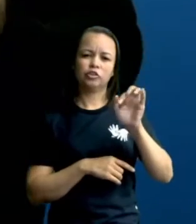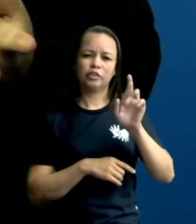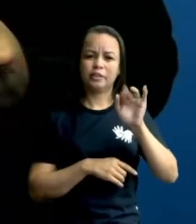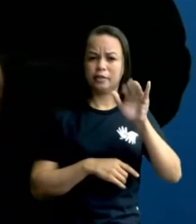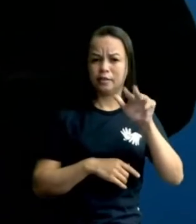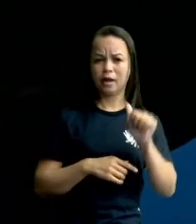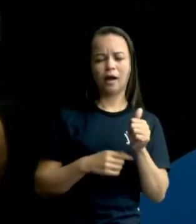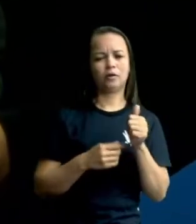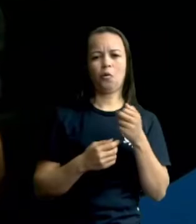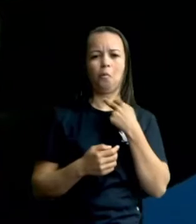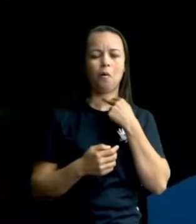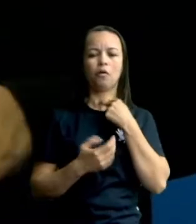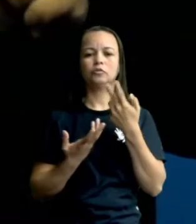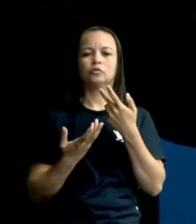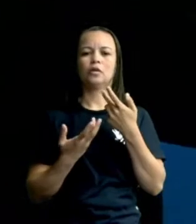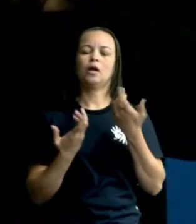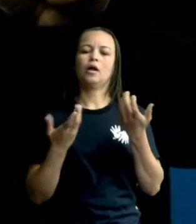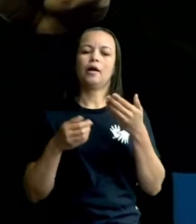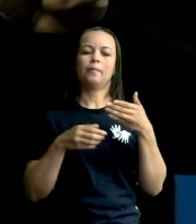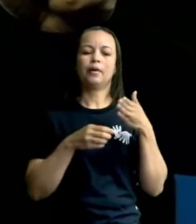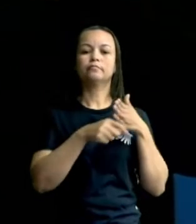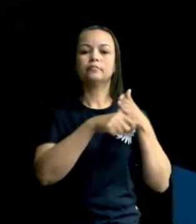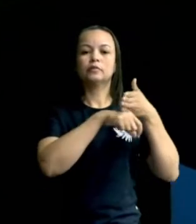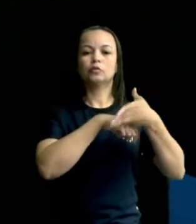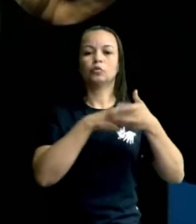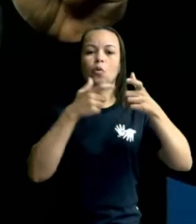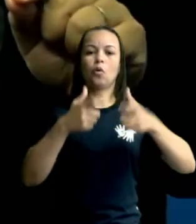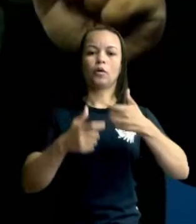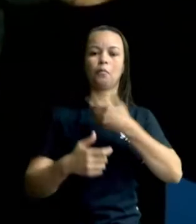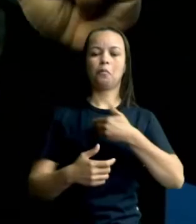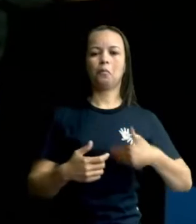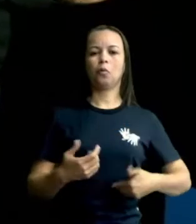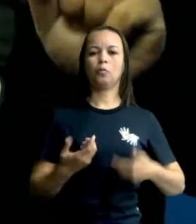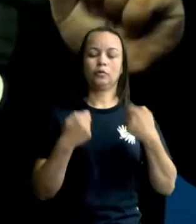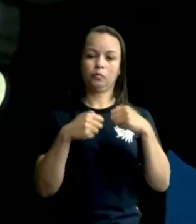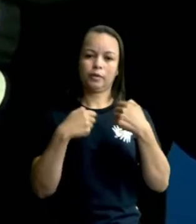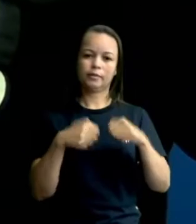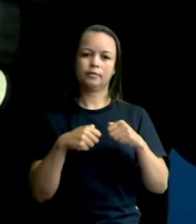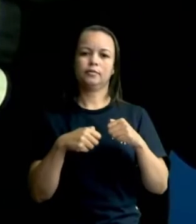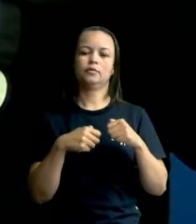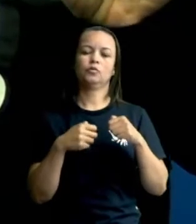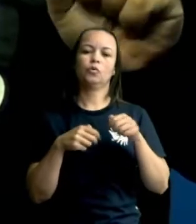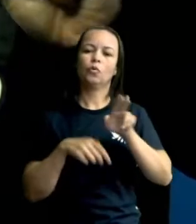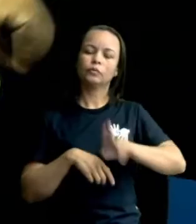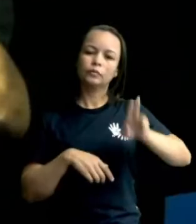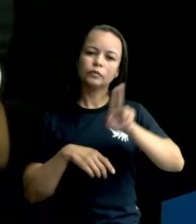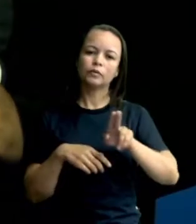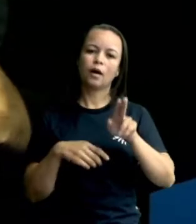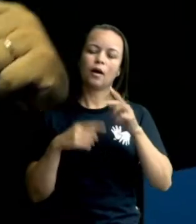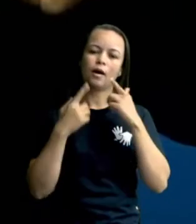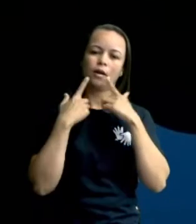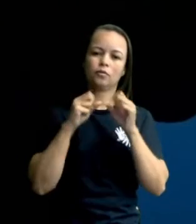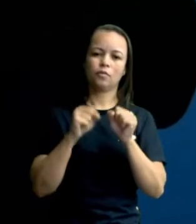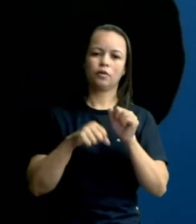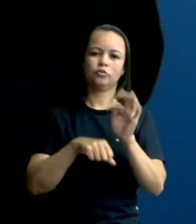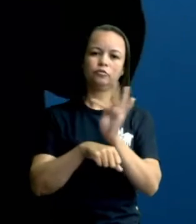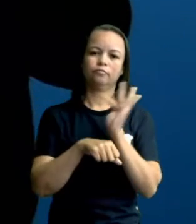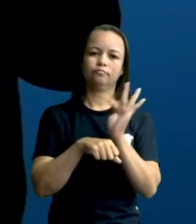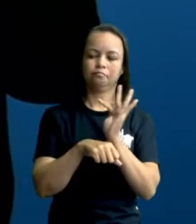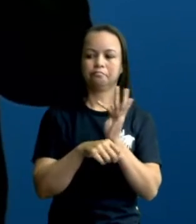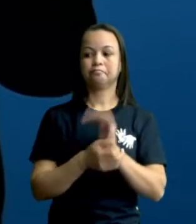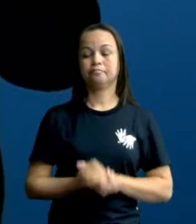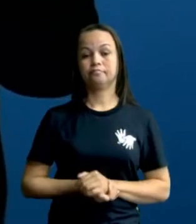posso utilizar uma linguagem formal. Naquele momento, a gente irá utilizar a linguagem formal.